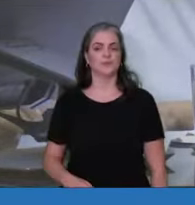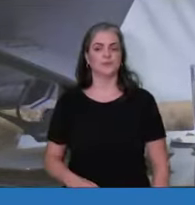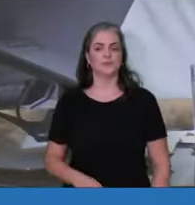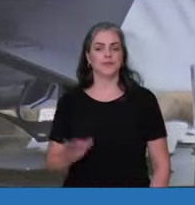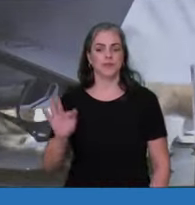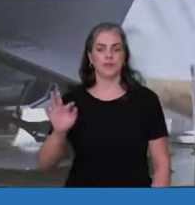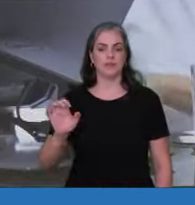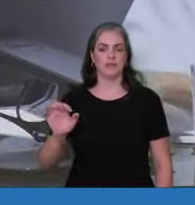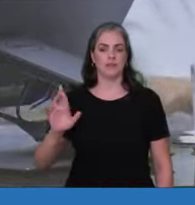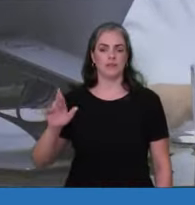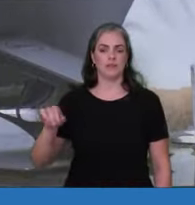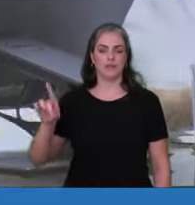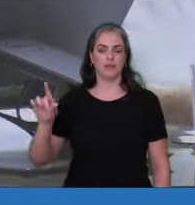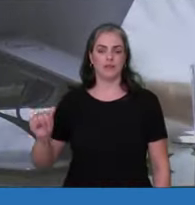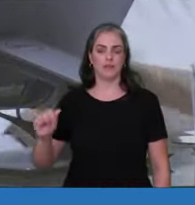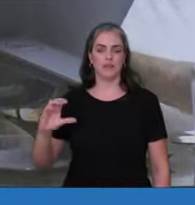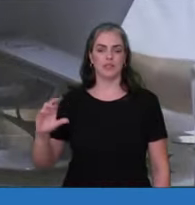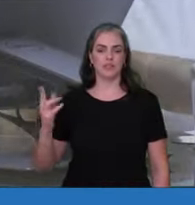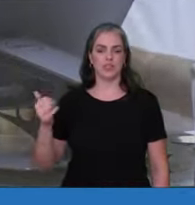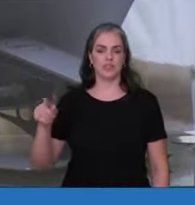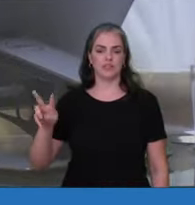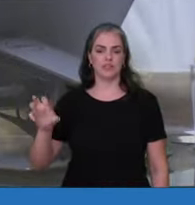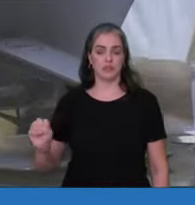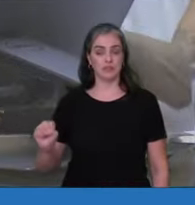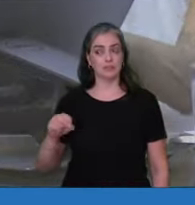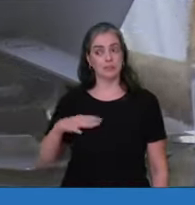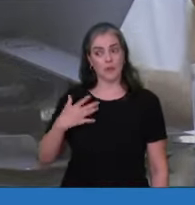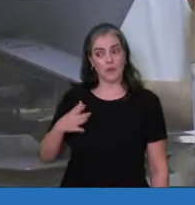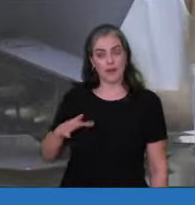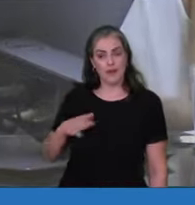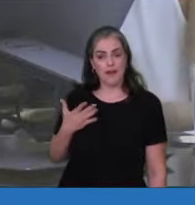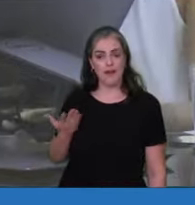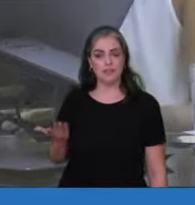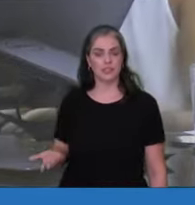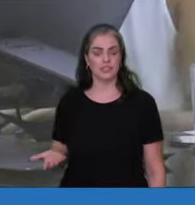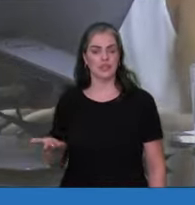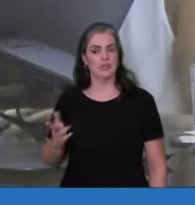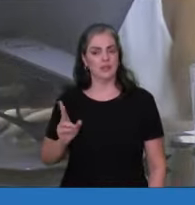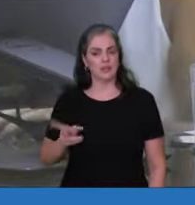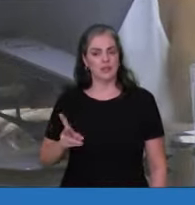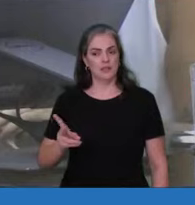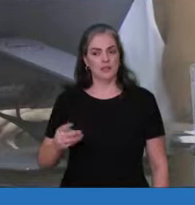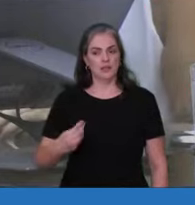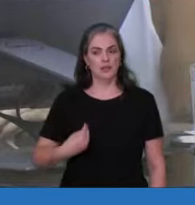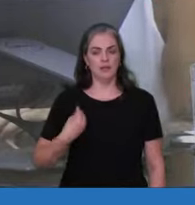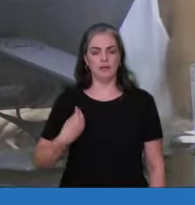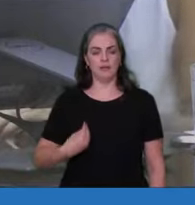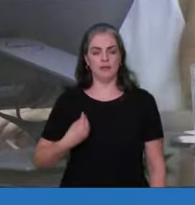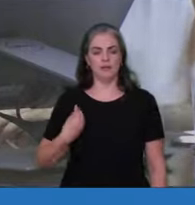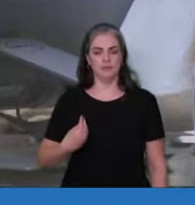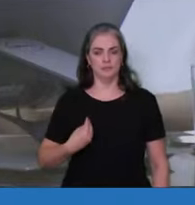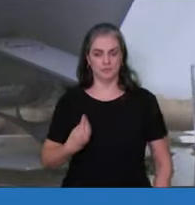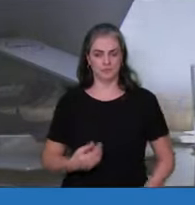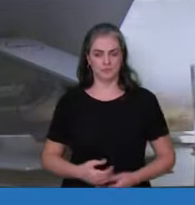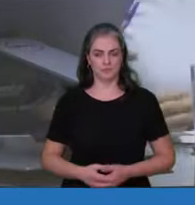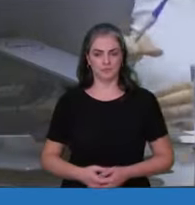Fernanda Chaves, pela coragem de seguir em frente.